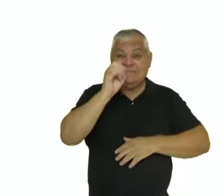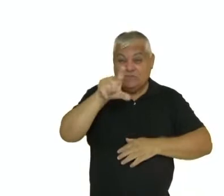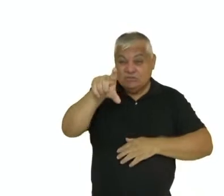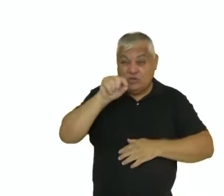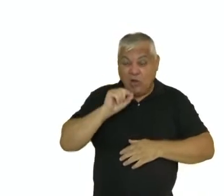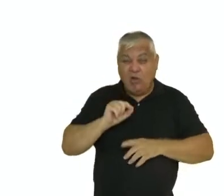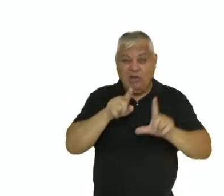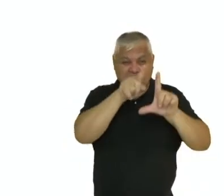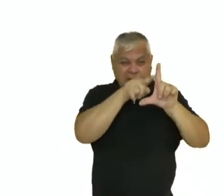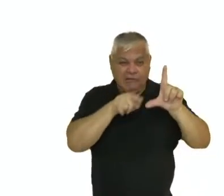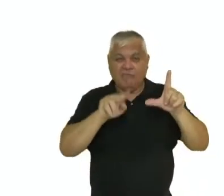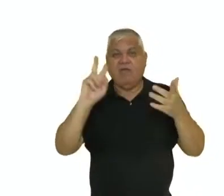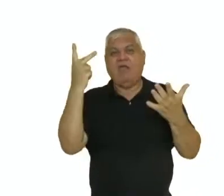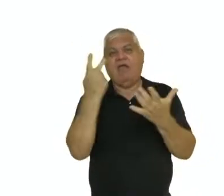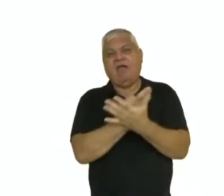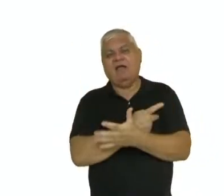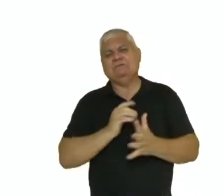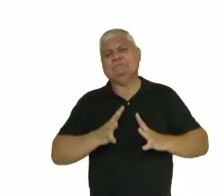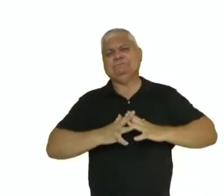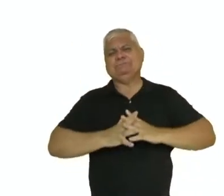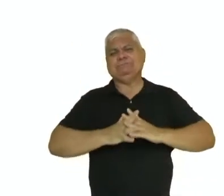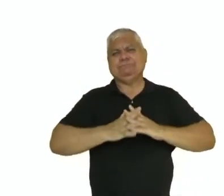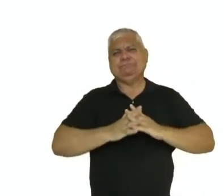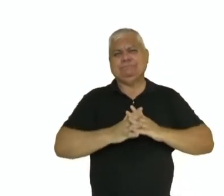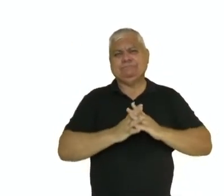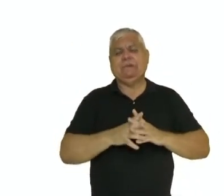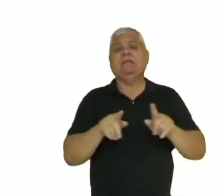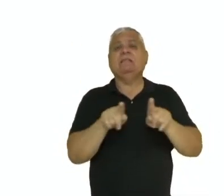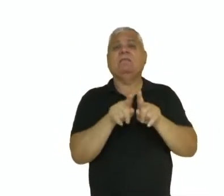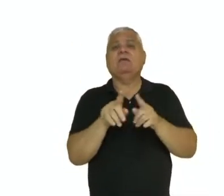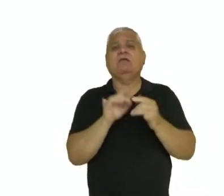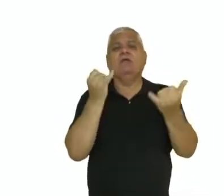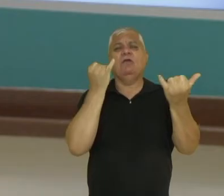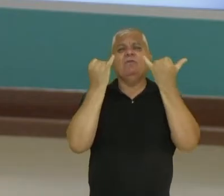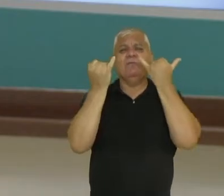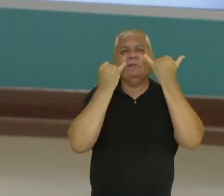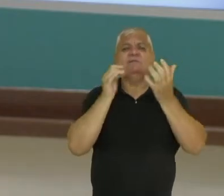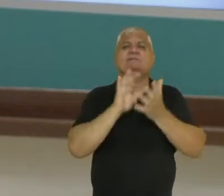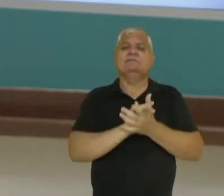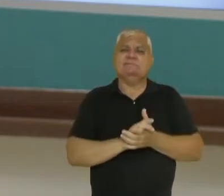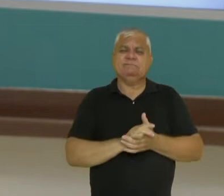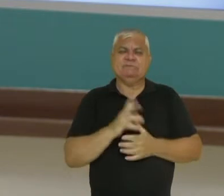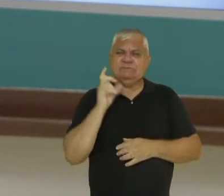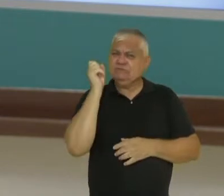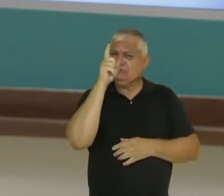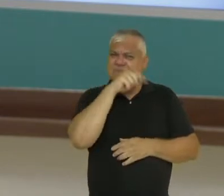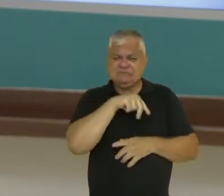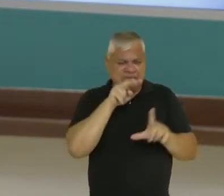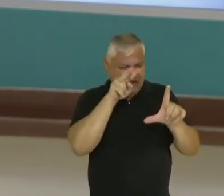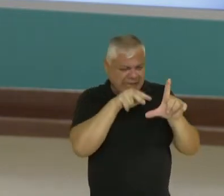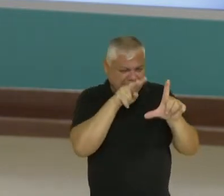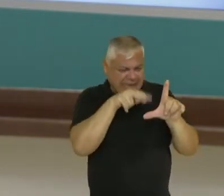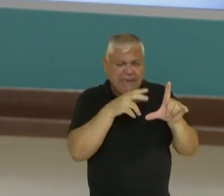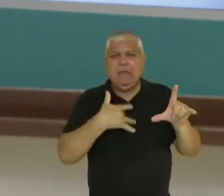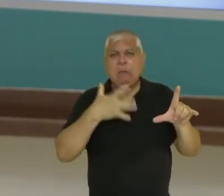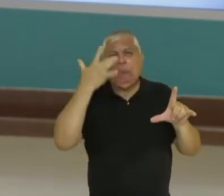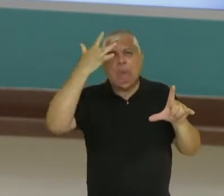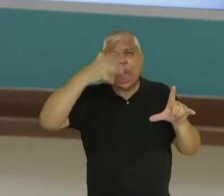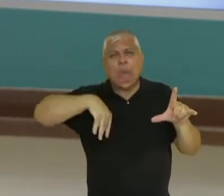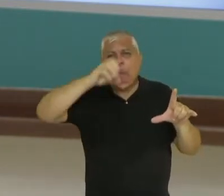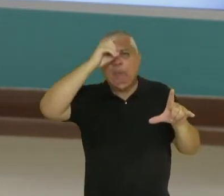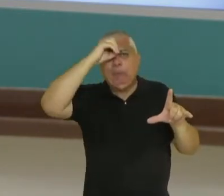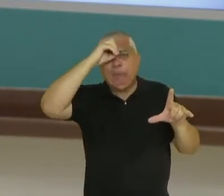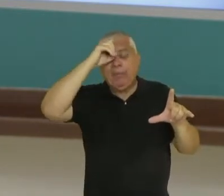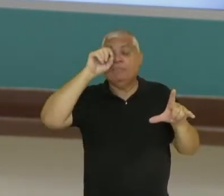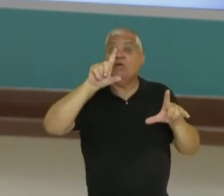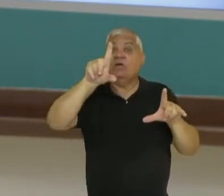a análise dos números e a autenticidade das informações e também pode ficar mais difícil fazer observações se você não